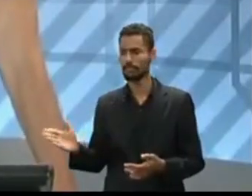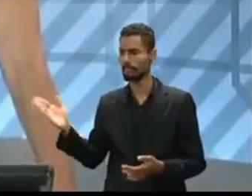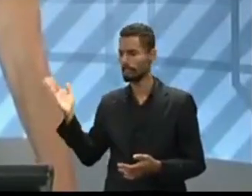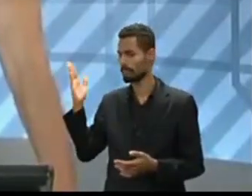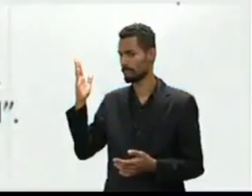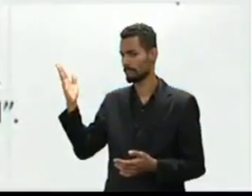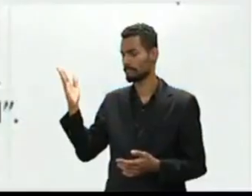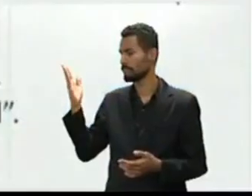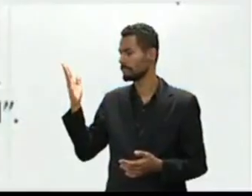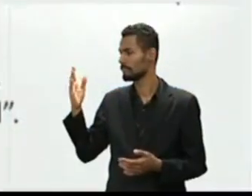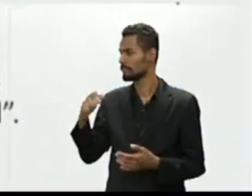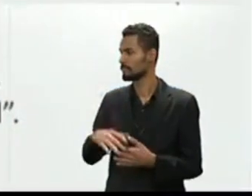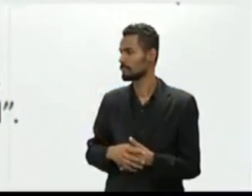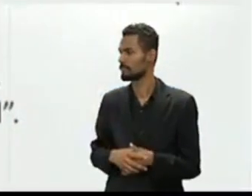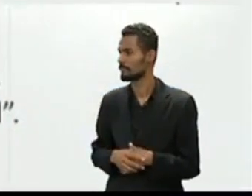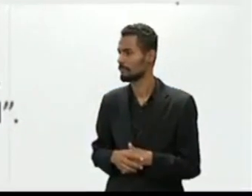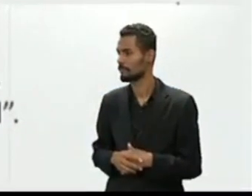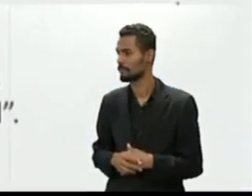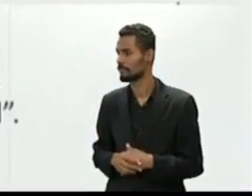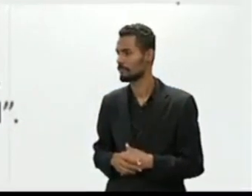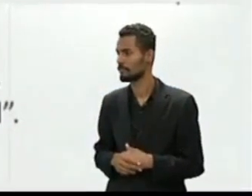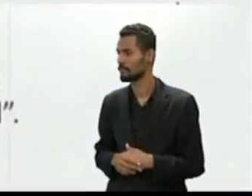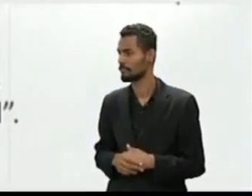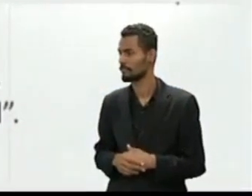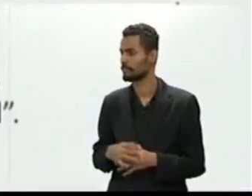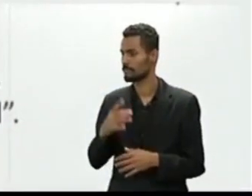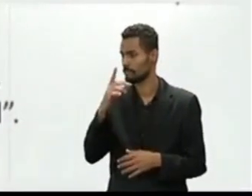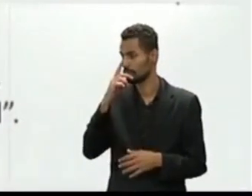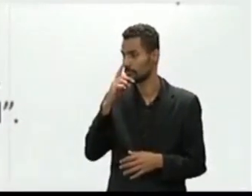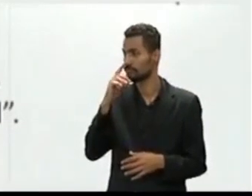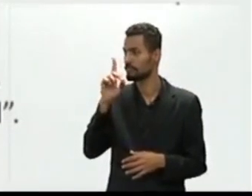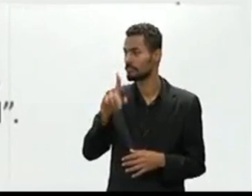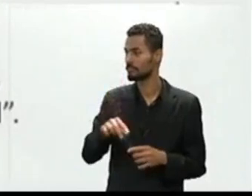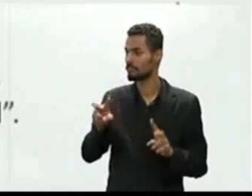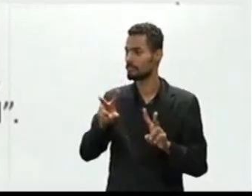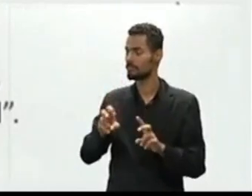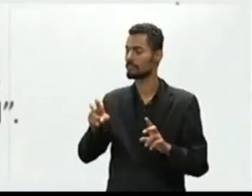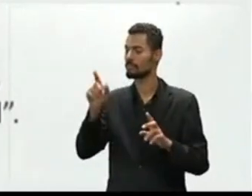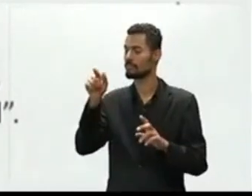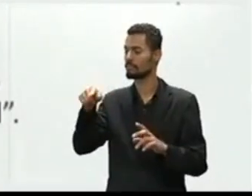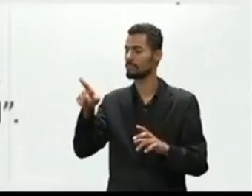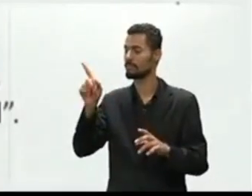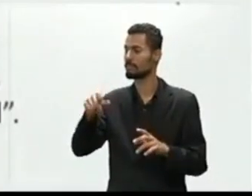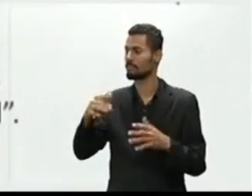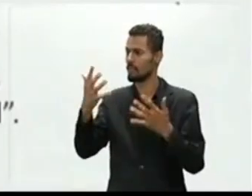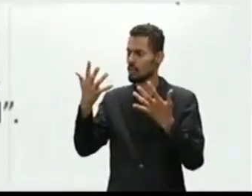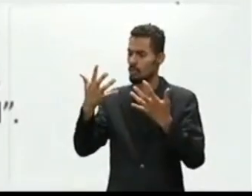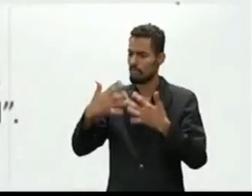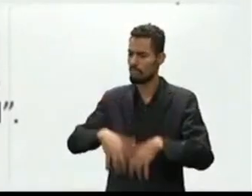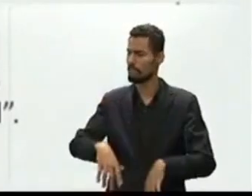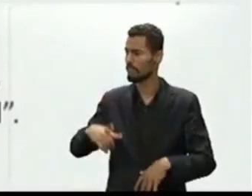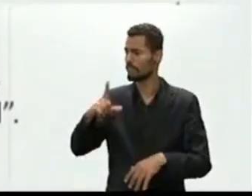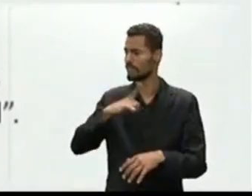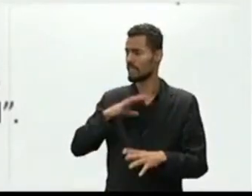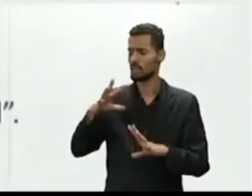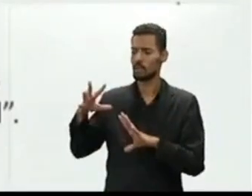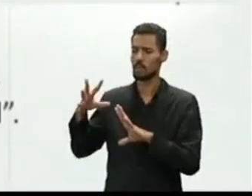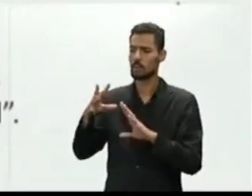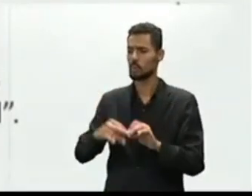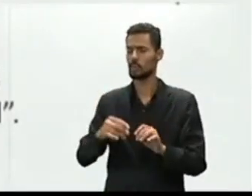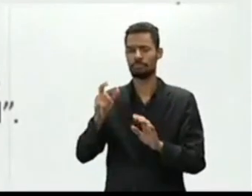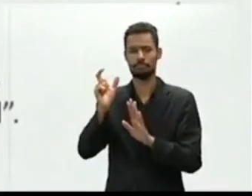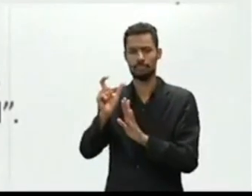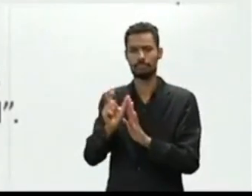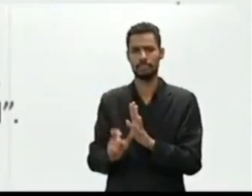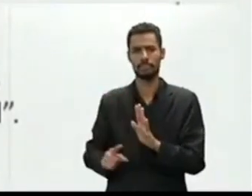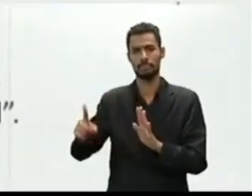ética na ciência é um assunto que gera discussões complexas, pois não existe ainda uma legislação que abranja todos os dilemas, porque a gente está descobrindo